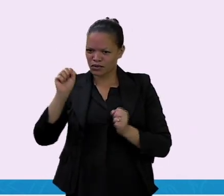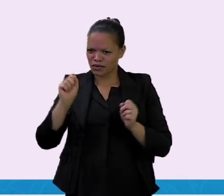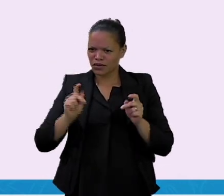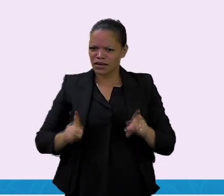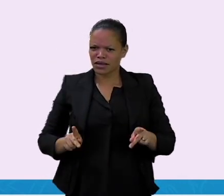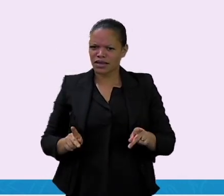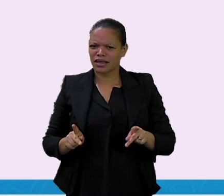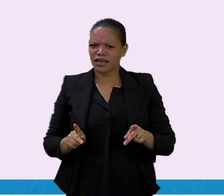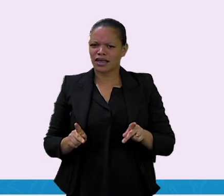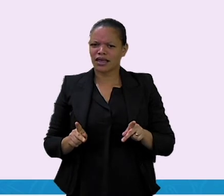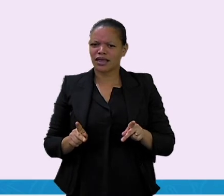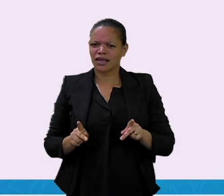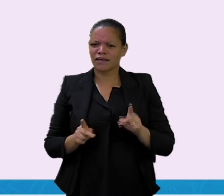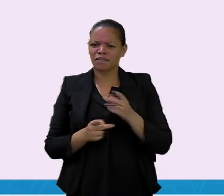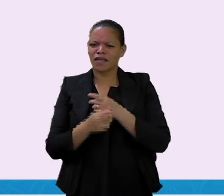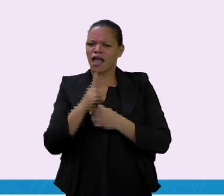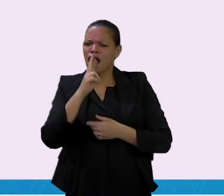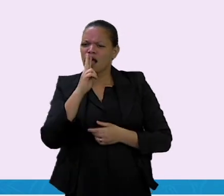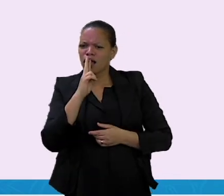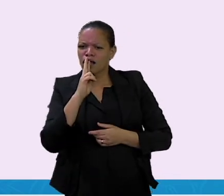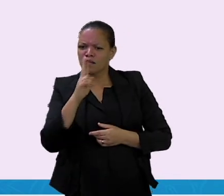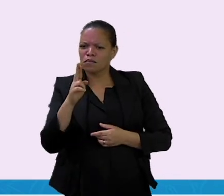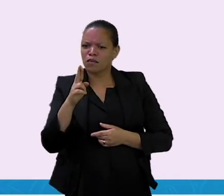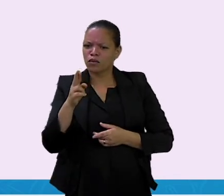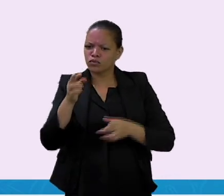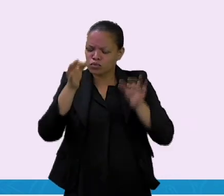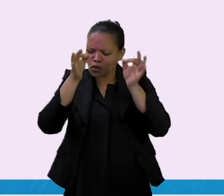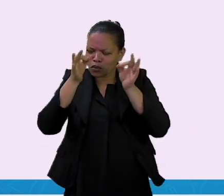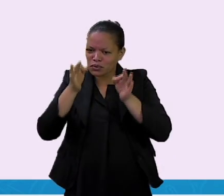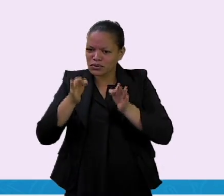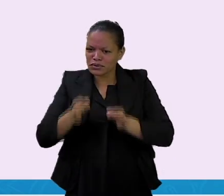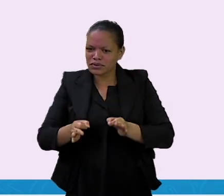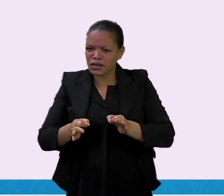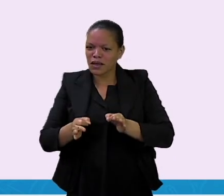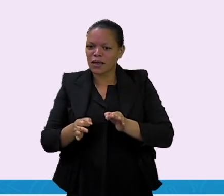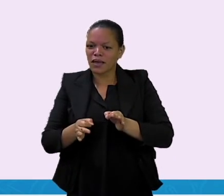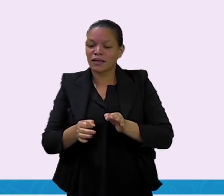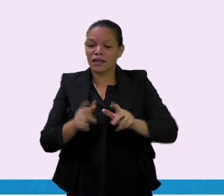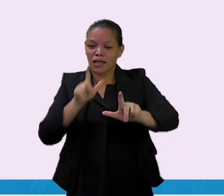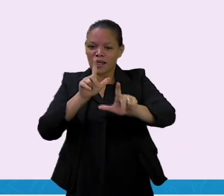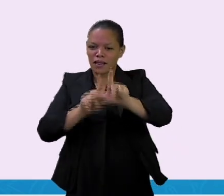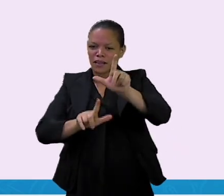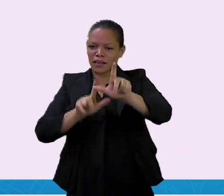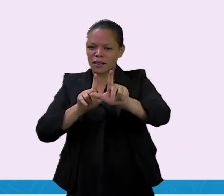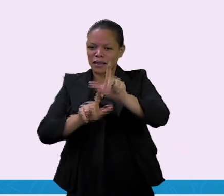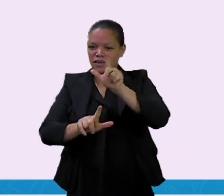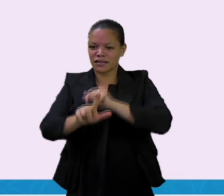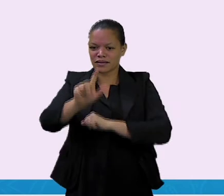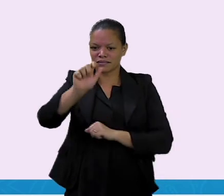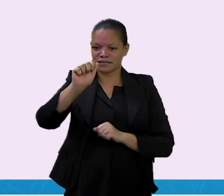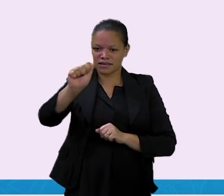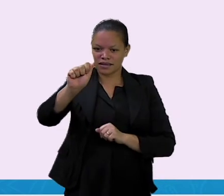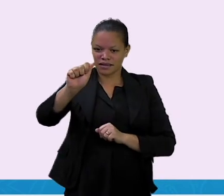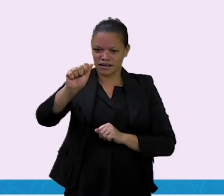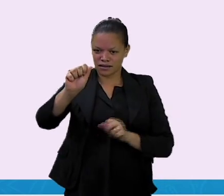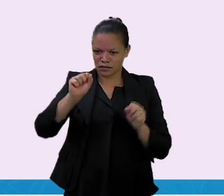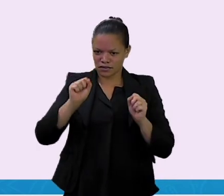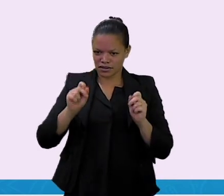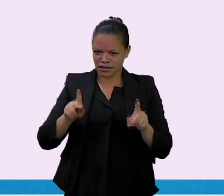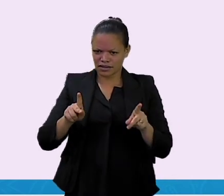gramas, eu terei 1 quilo. A resposta certa aqui, então, é a questão A,